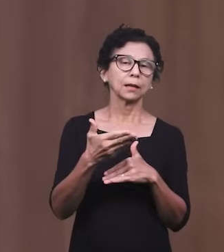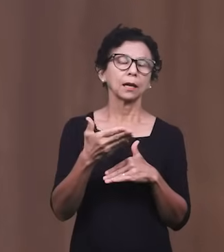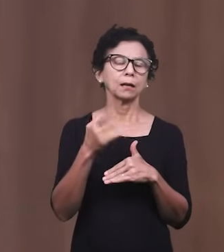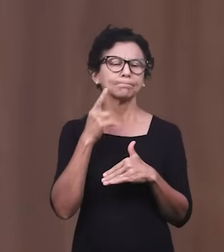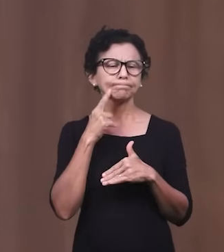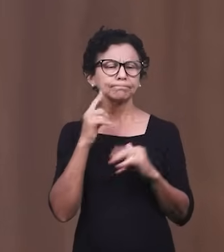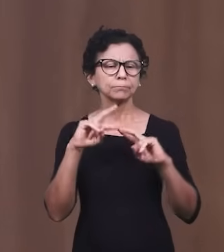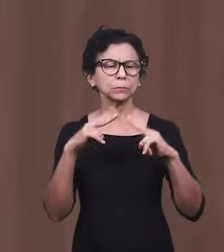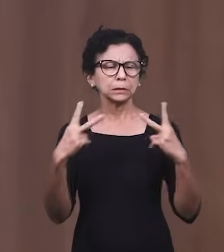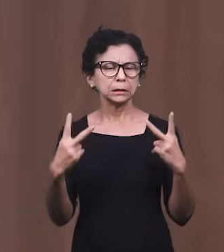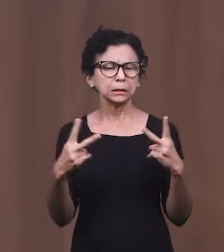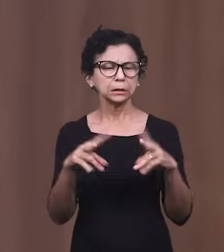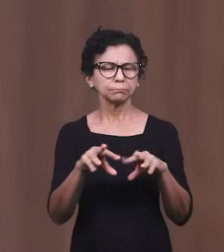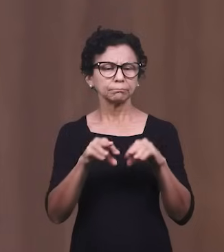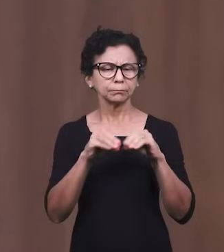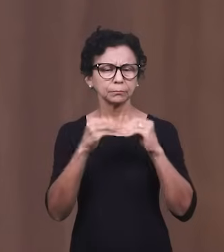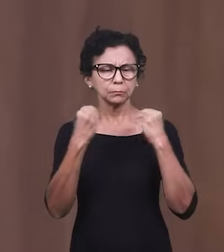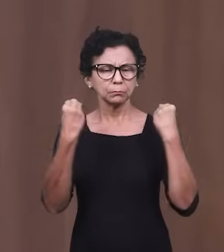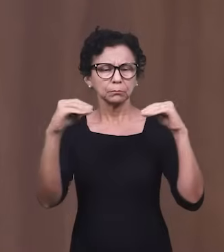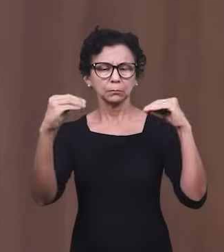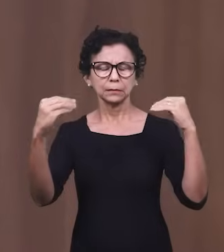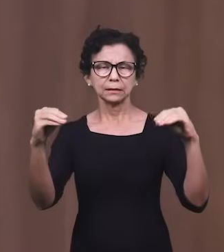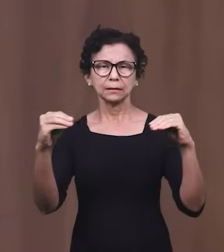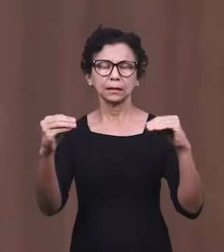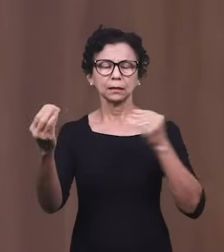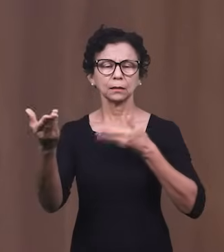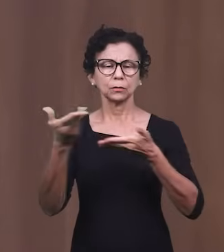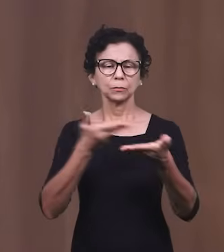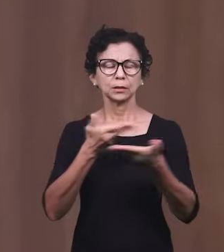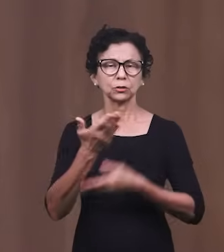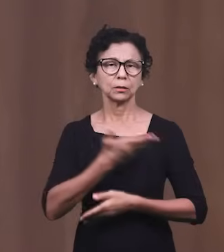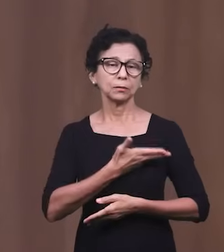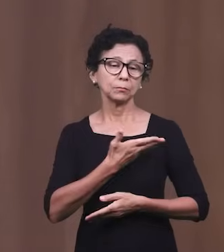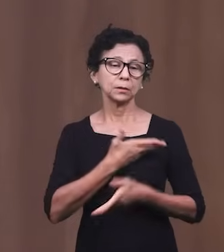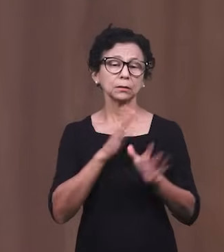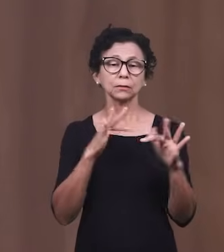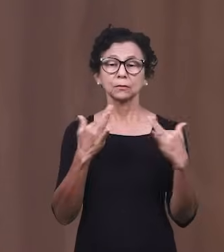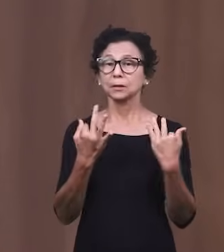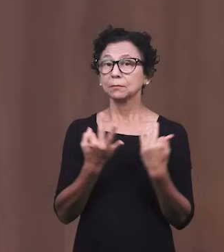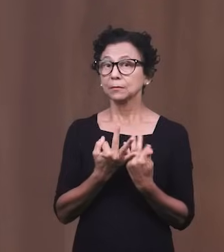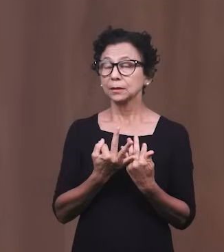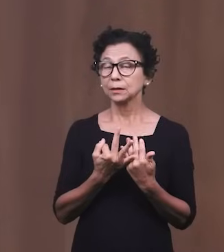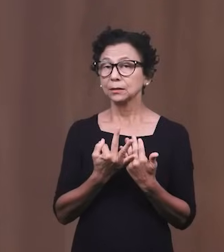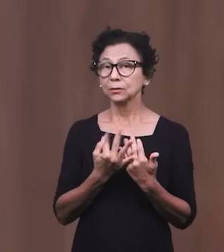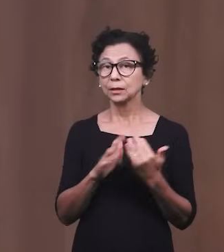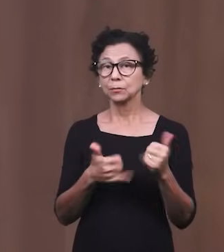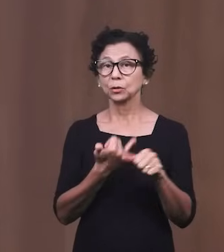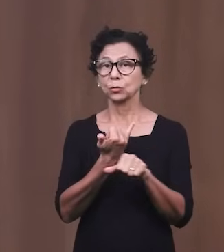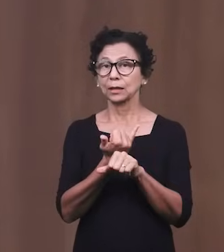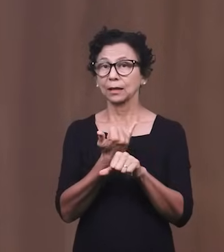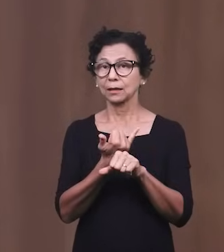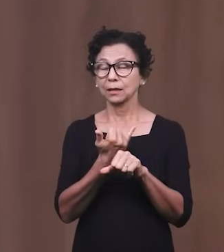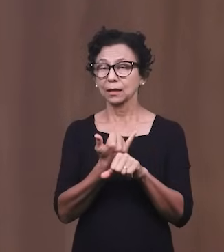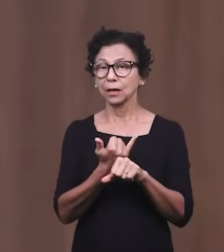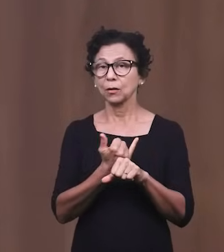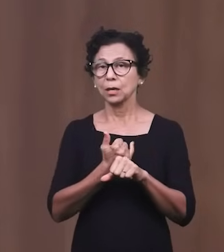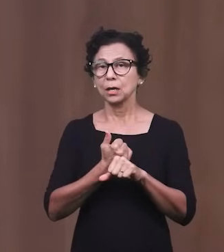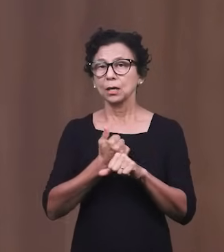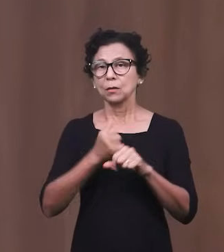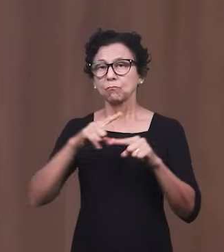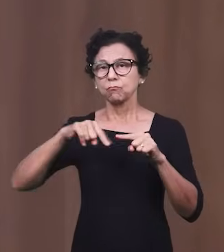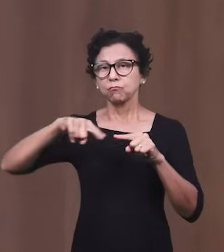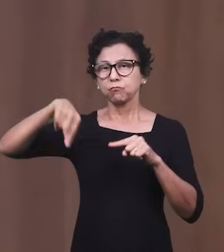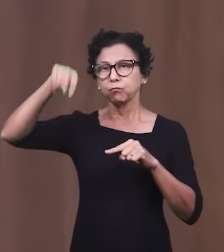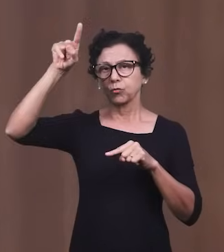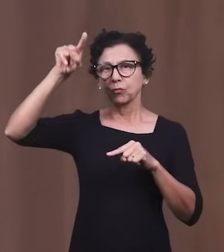com seus amigos com seu com seus familiares tornando assim eh o canal da igreja cada vez mais relevante pela plataforma